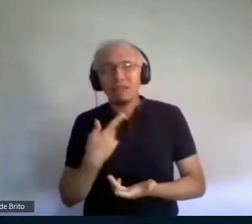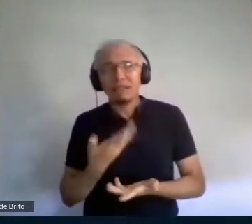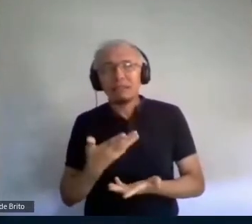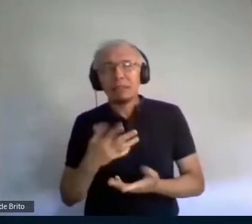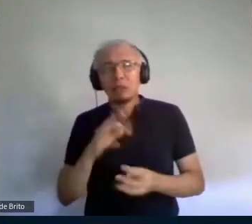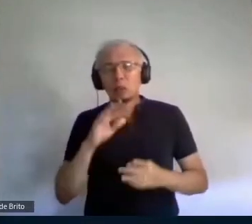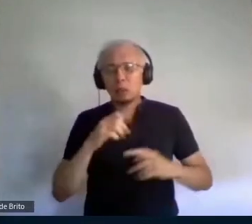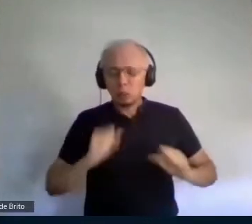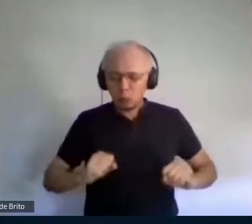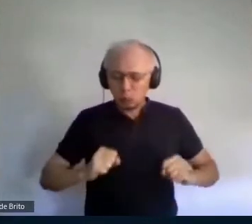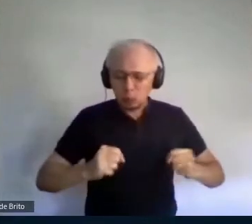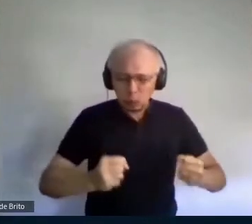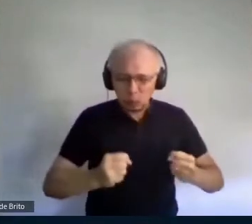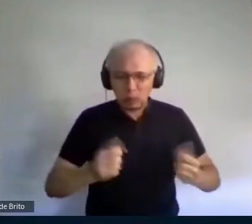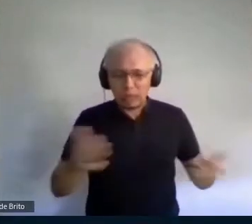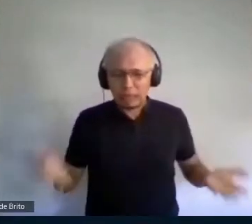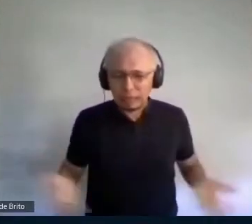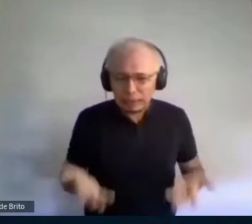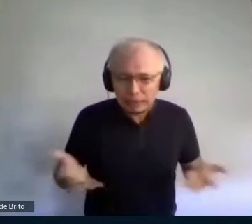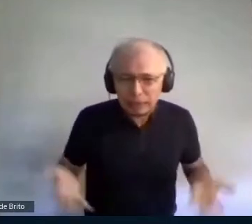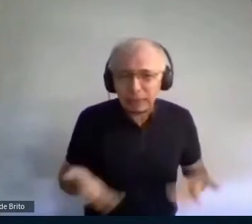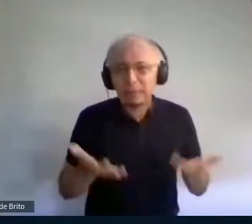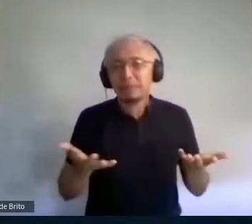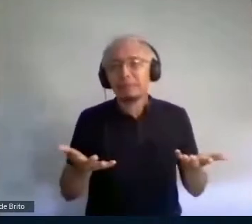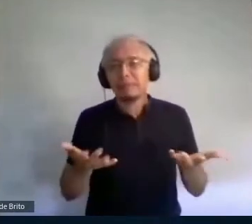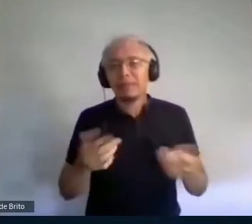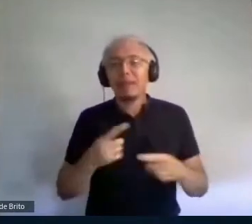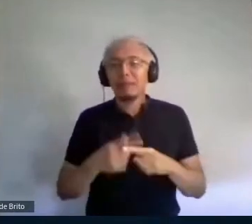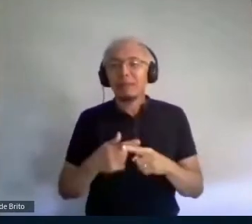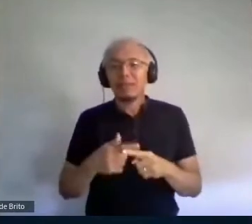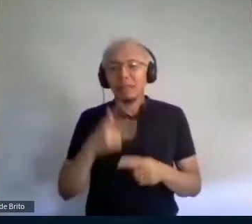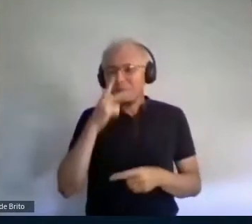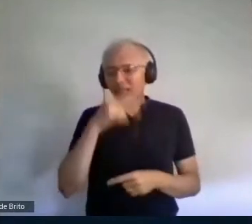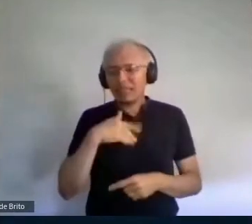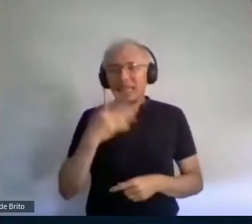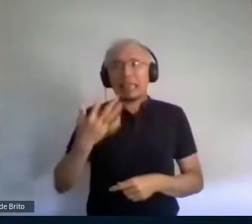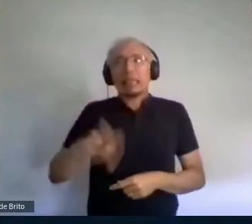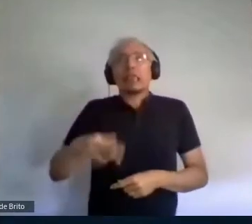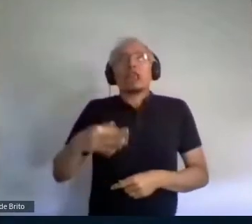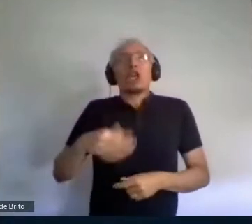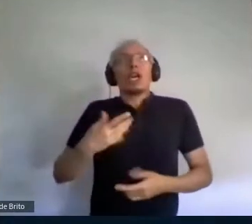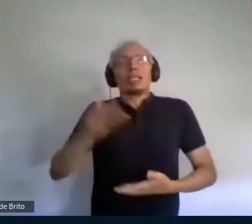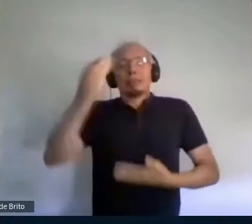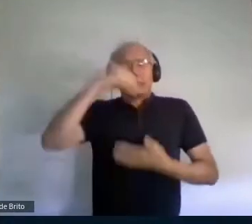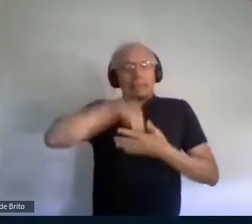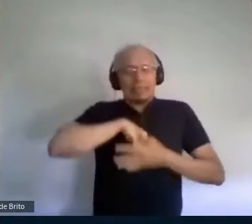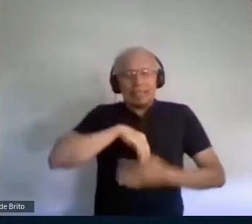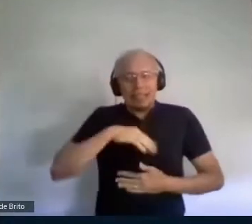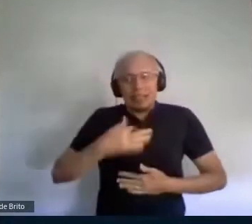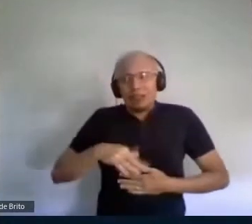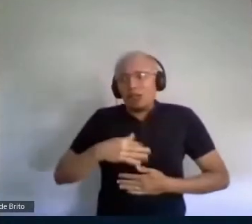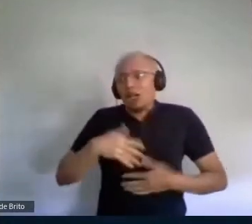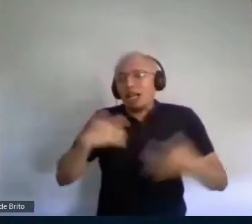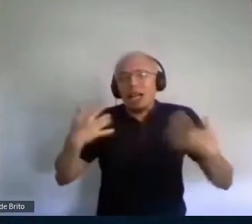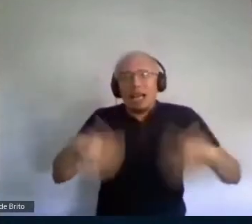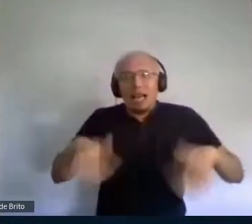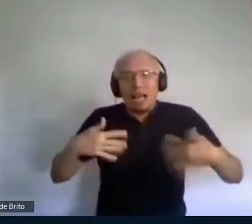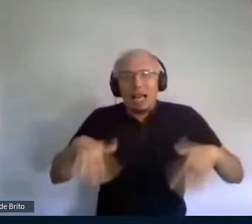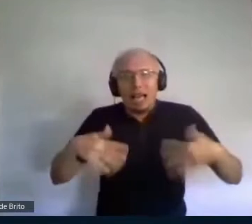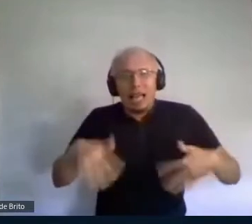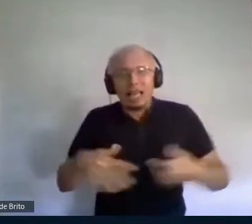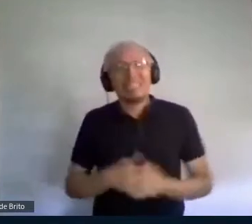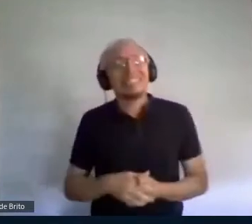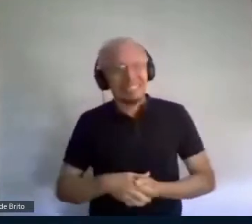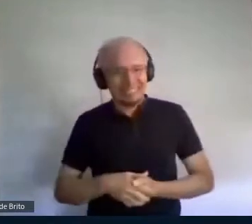investimento, toda essa dedicação, porque dói, né, dói no corpo, dói na pele, não dói? Dói muito.